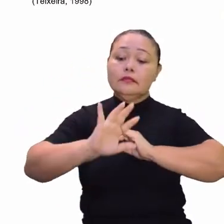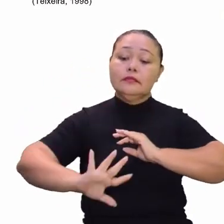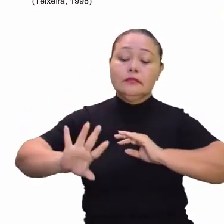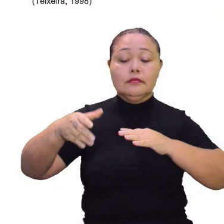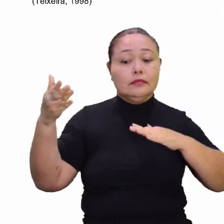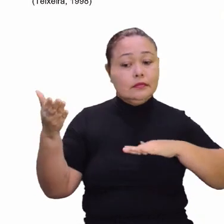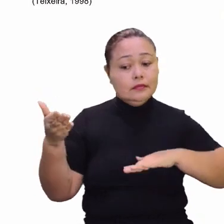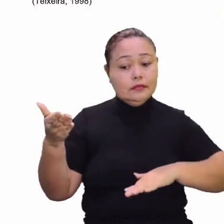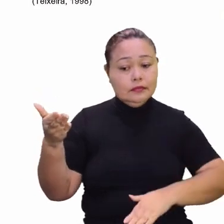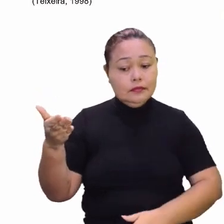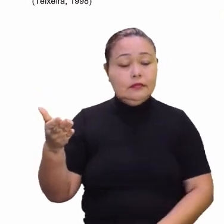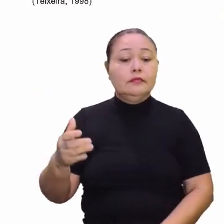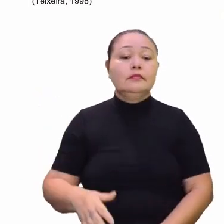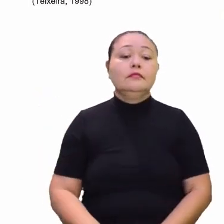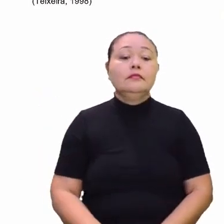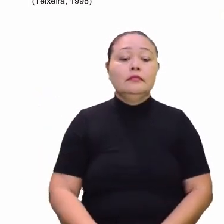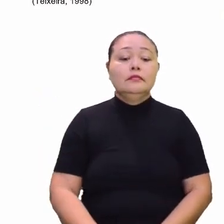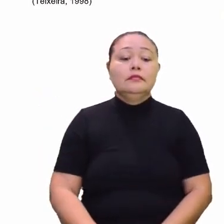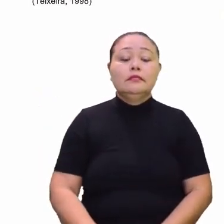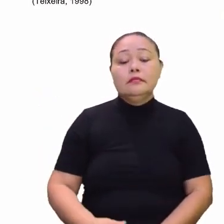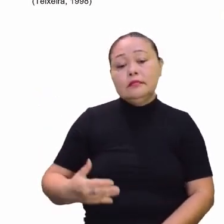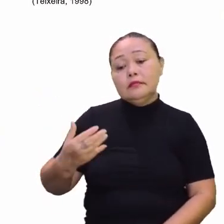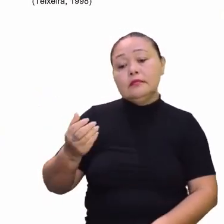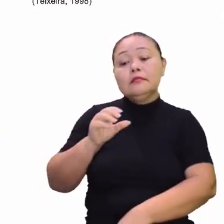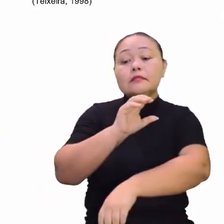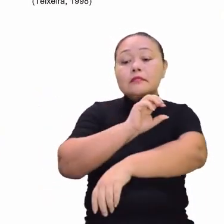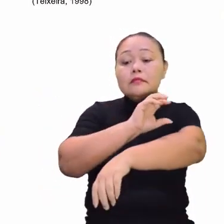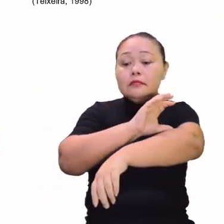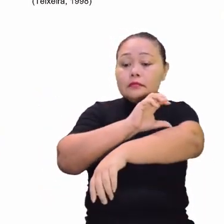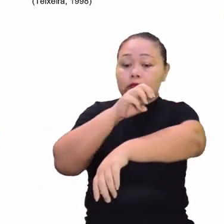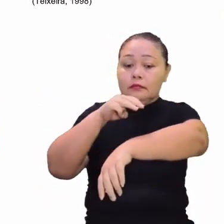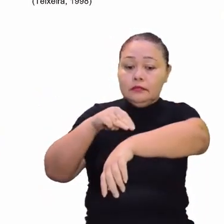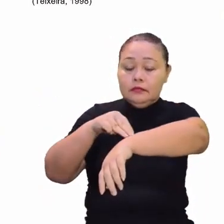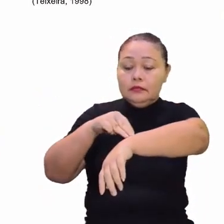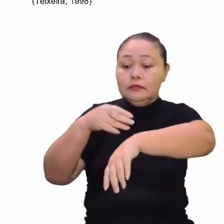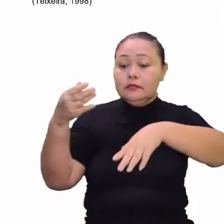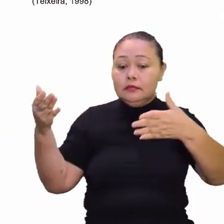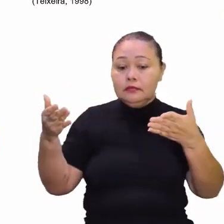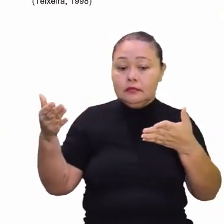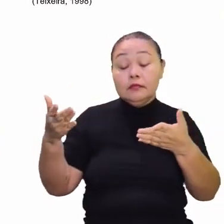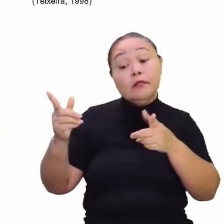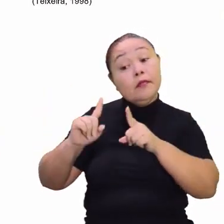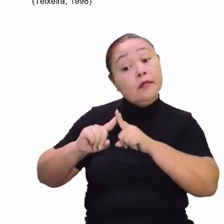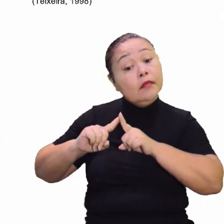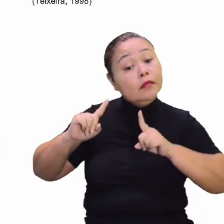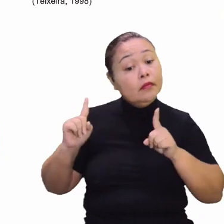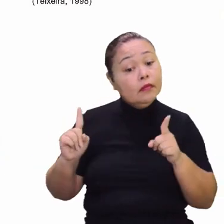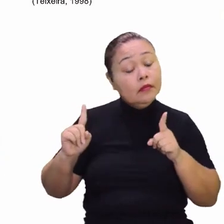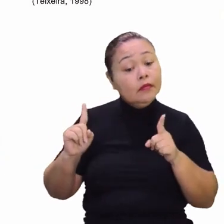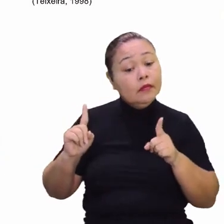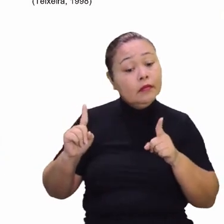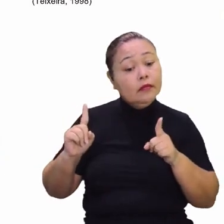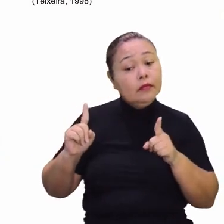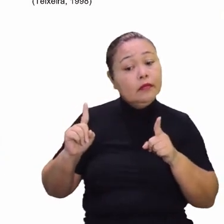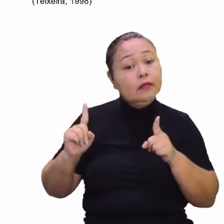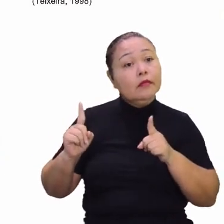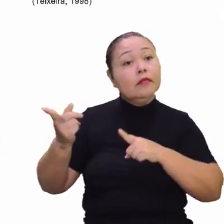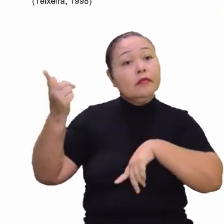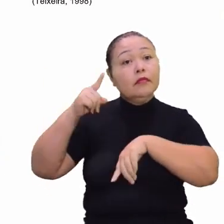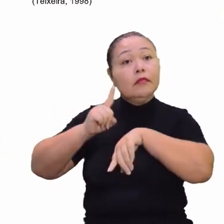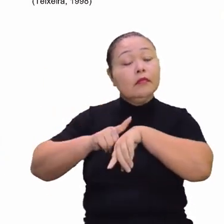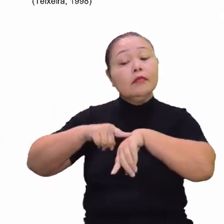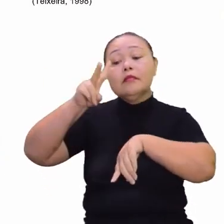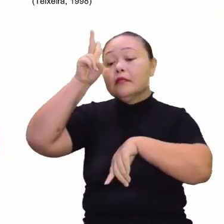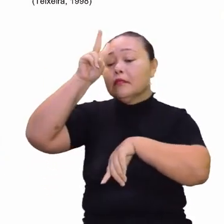mais atuais, ali de Costa Marques, ok? No entanto, para o